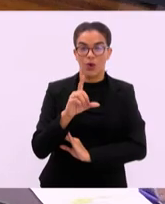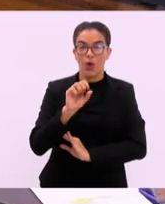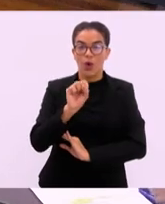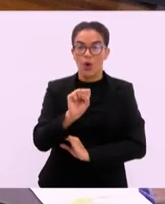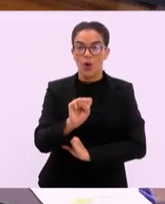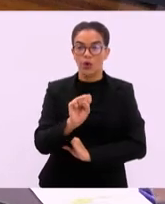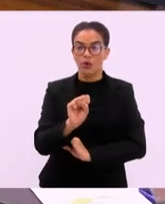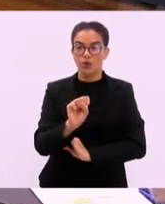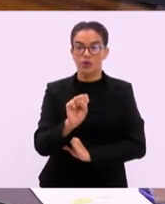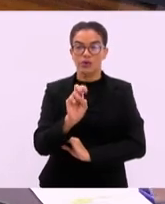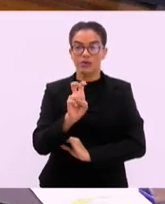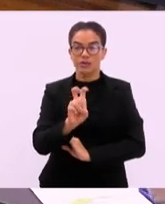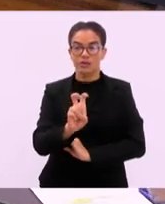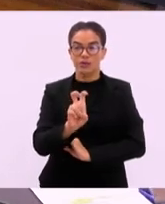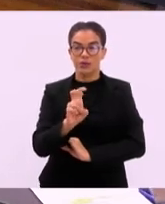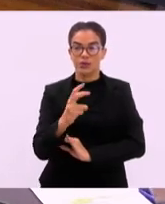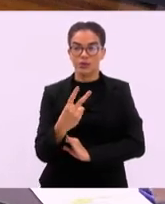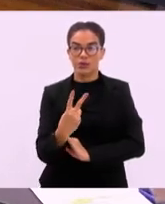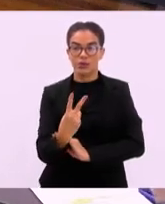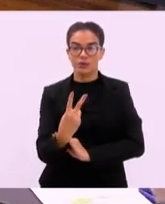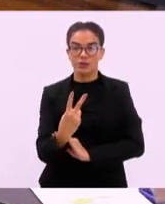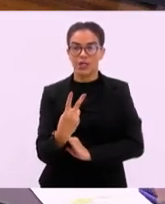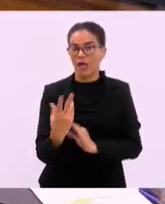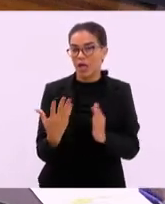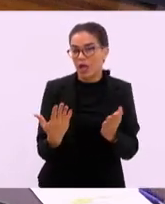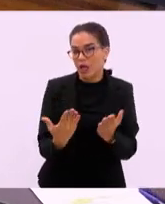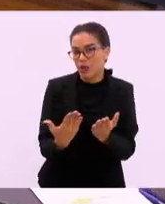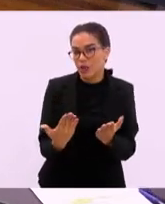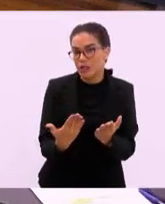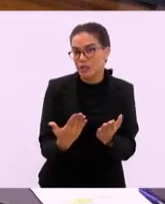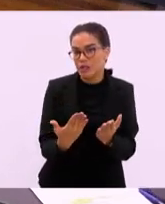852. Deixa eu ver qual é o número desse que a gente está vendo.